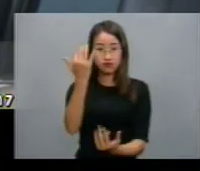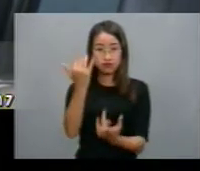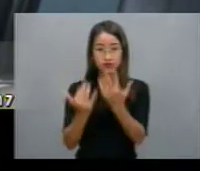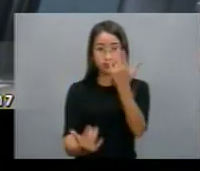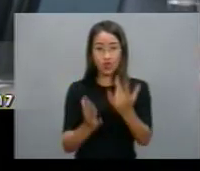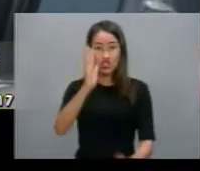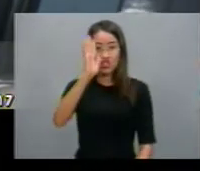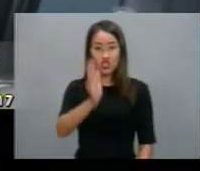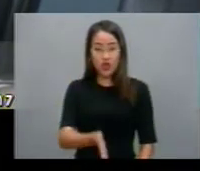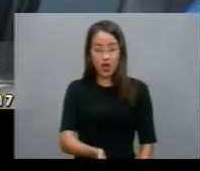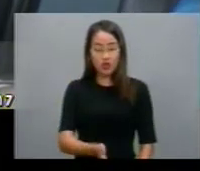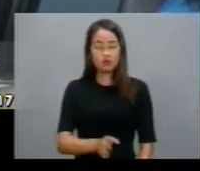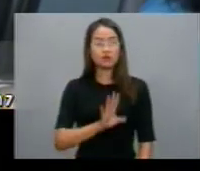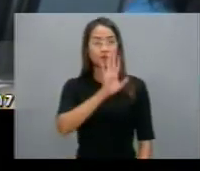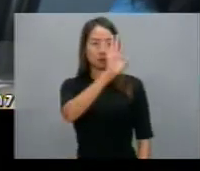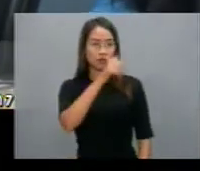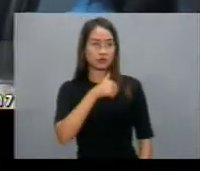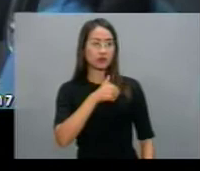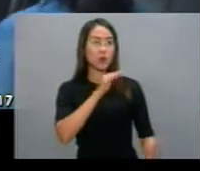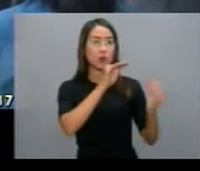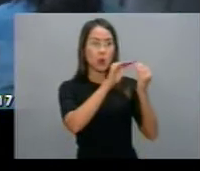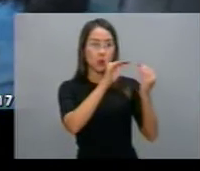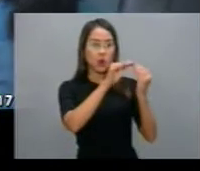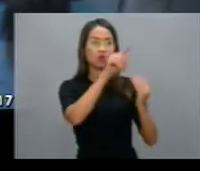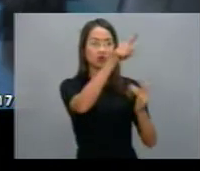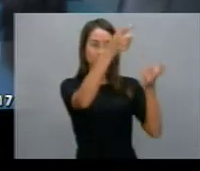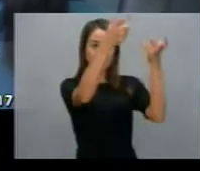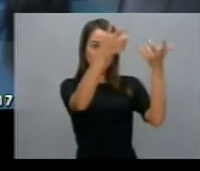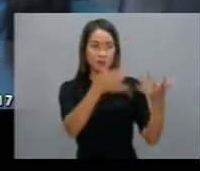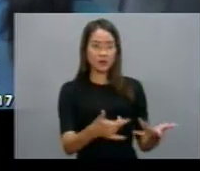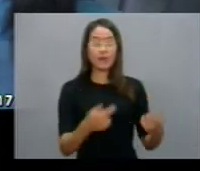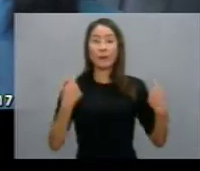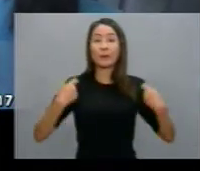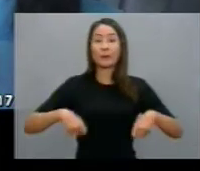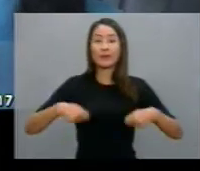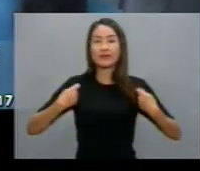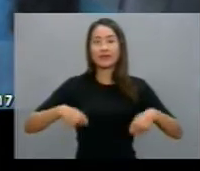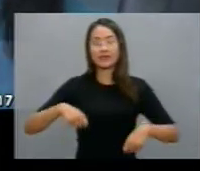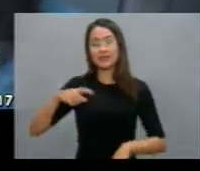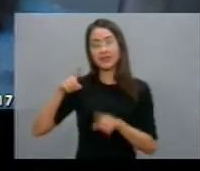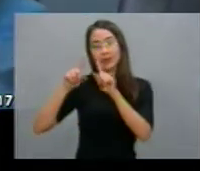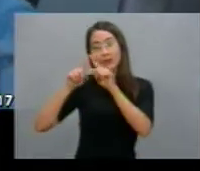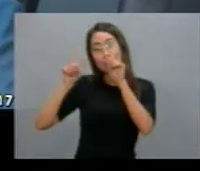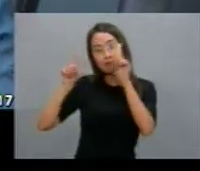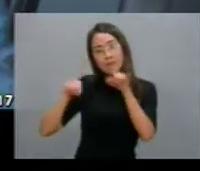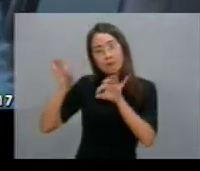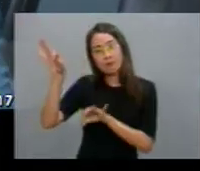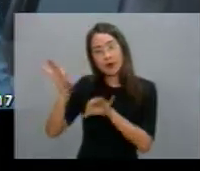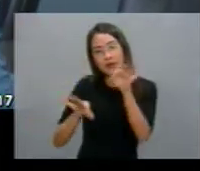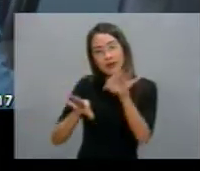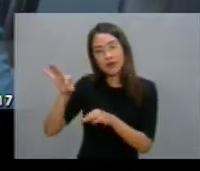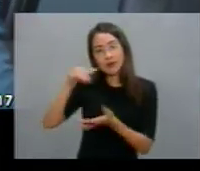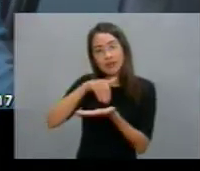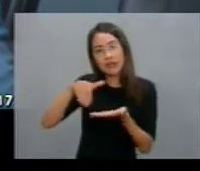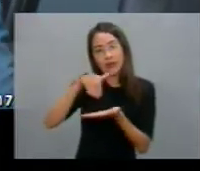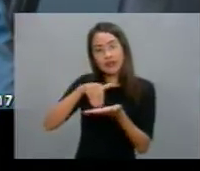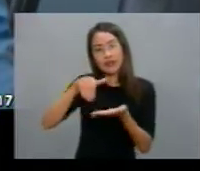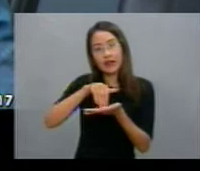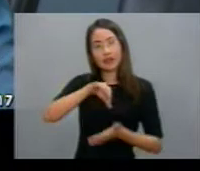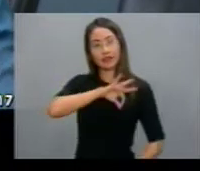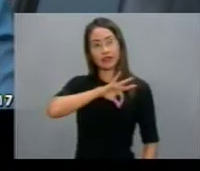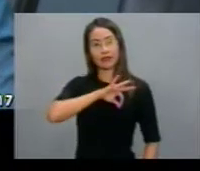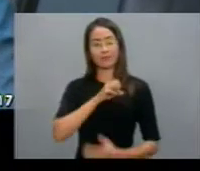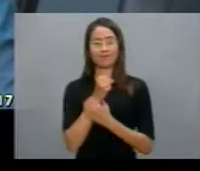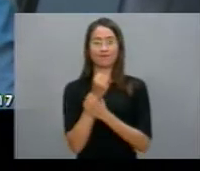corroborar com o discurso do deputado Renato Rosendo, que realmente a inteligência é o caminho. Deputada doutora Silvana, a ação mais exitosa